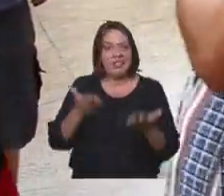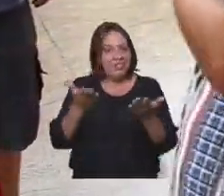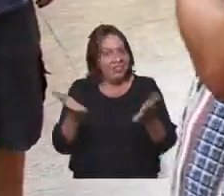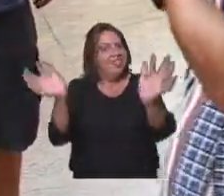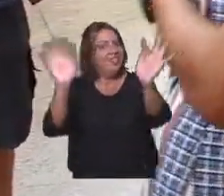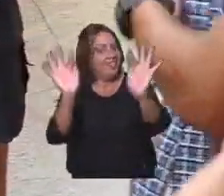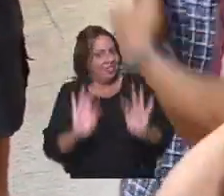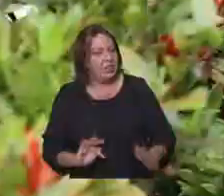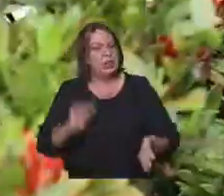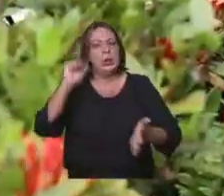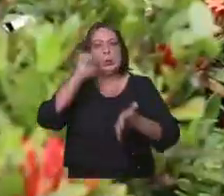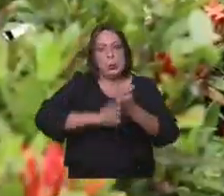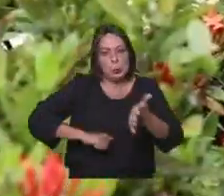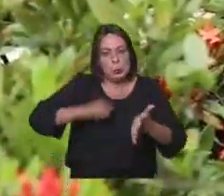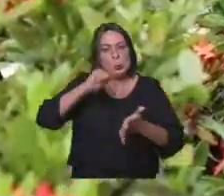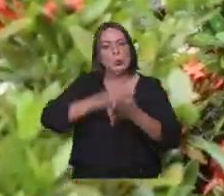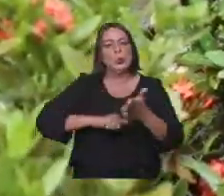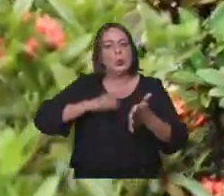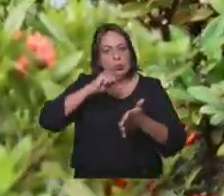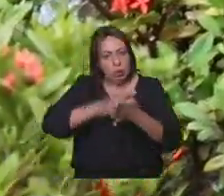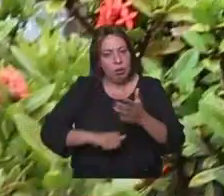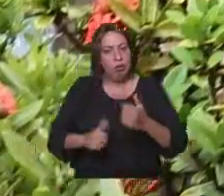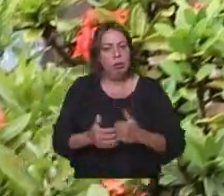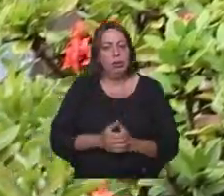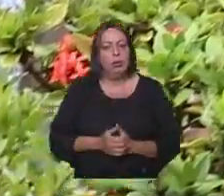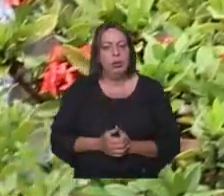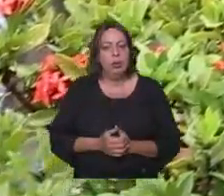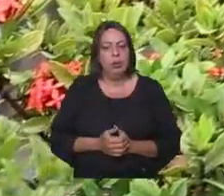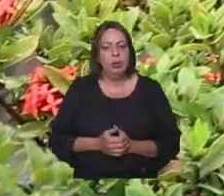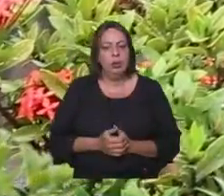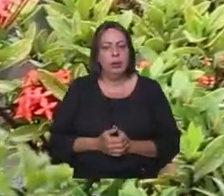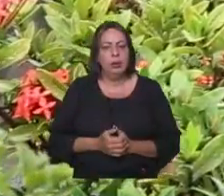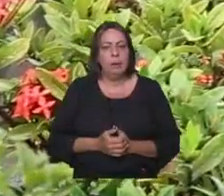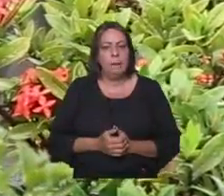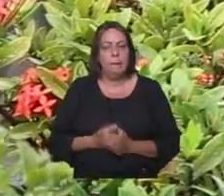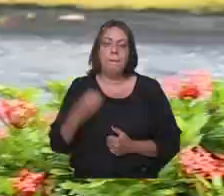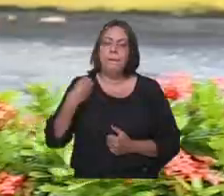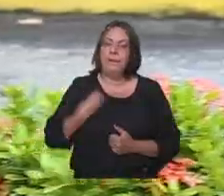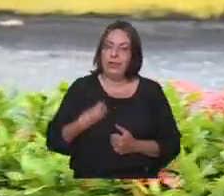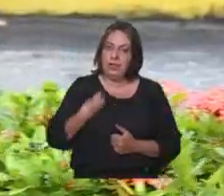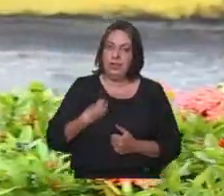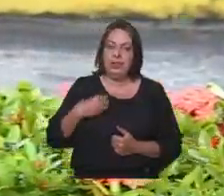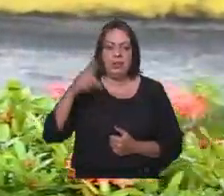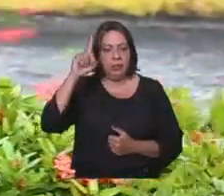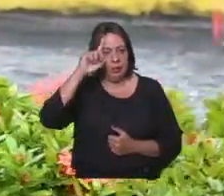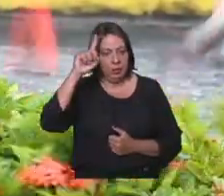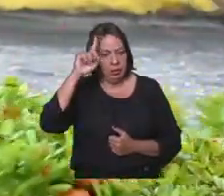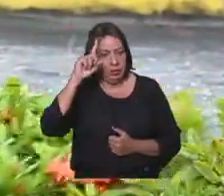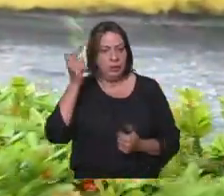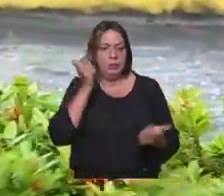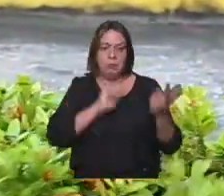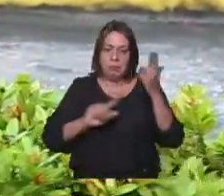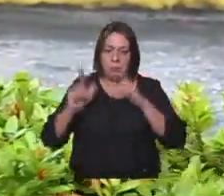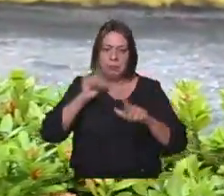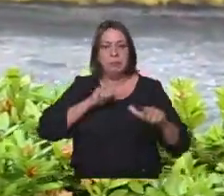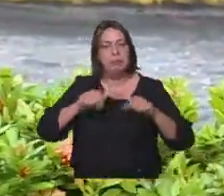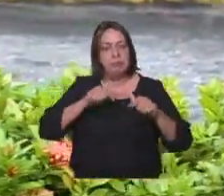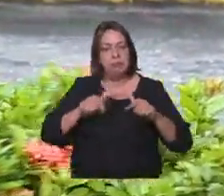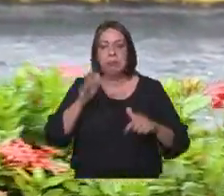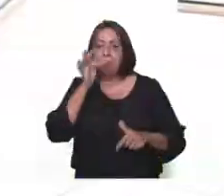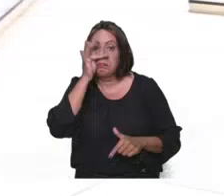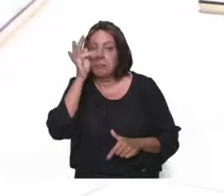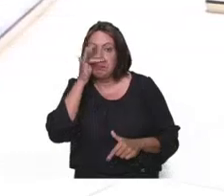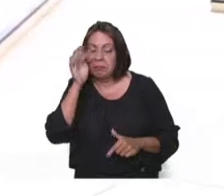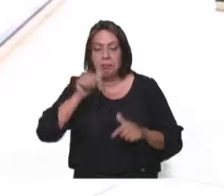deste lutador. Isso mesmo, um lutador de uma vida diária, ganhando o pão de cada dia como